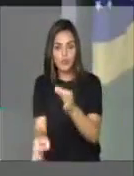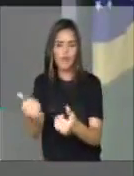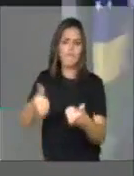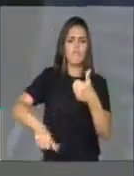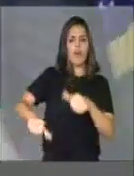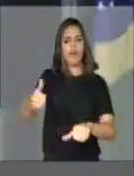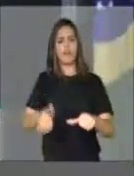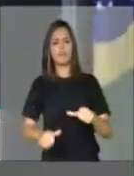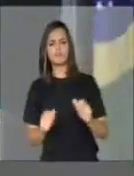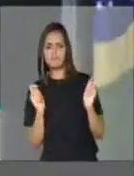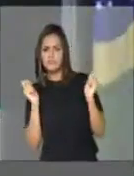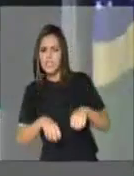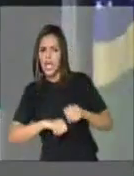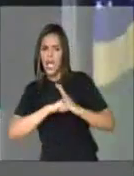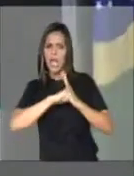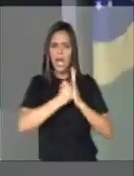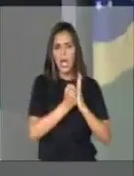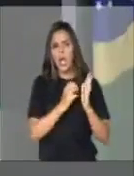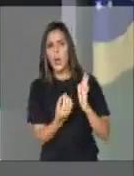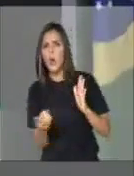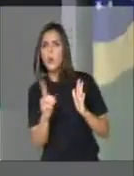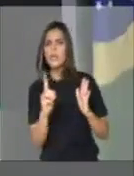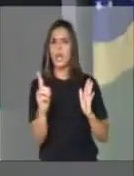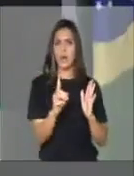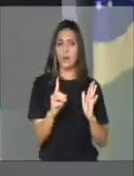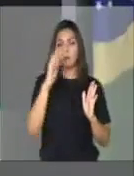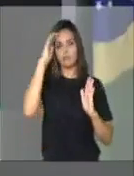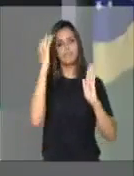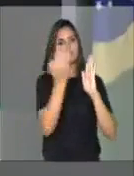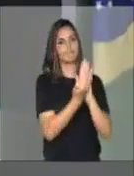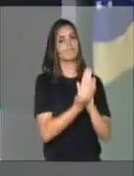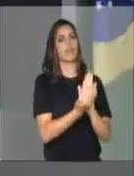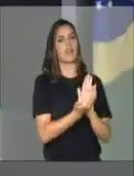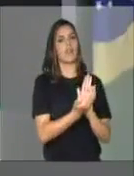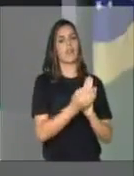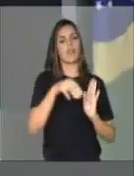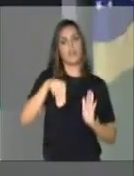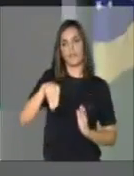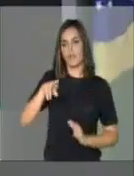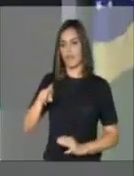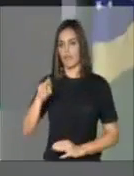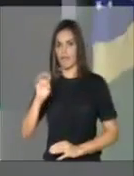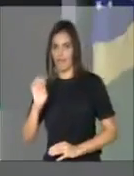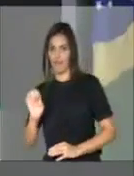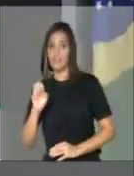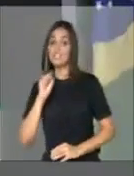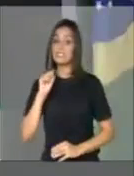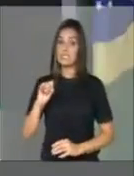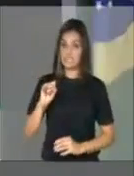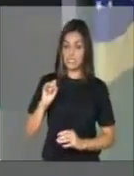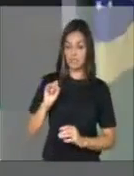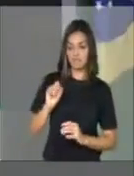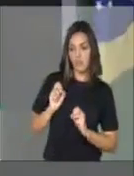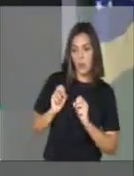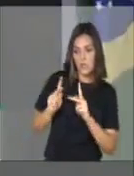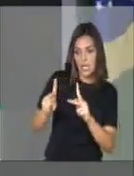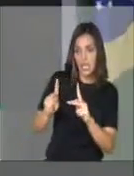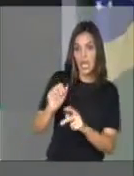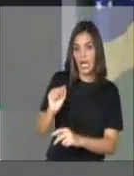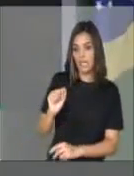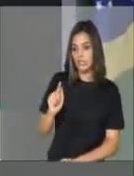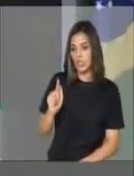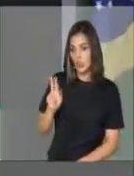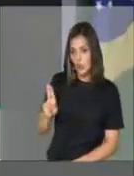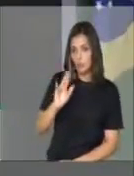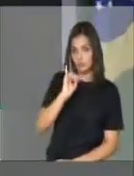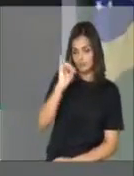avalia se há base razoável para atender ao requerimento em coordenação com o MRE e, se houver, o encaminha à